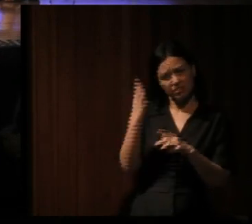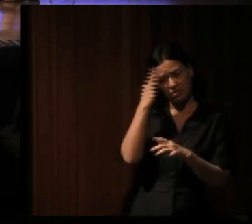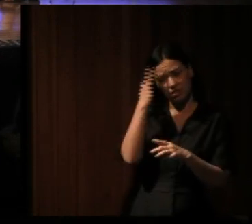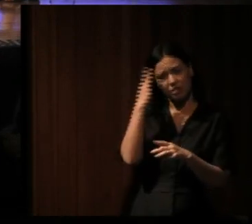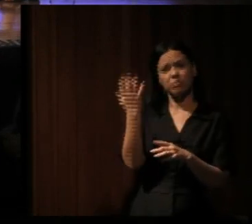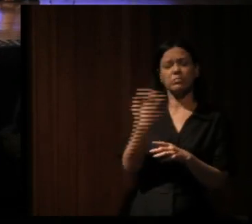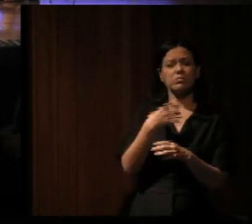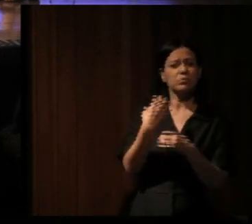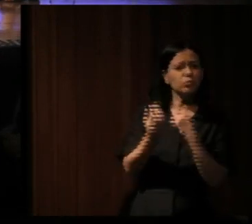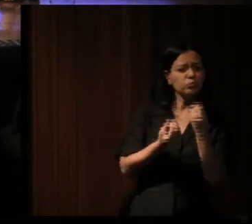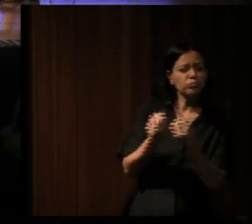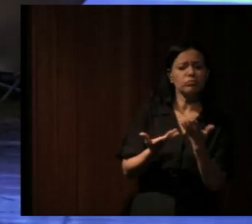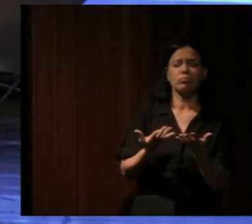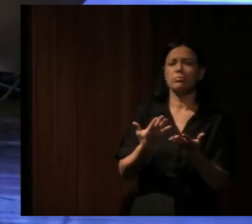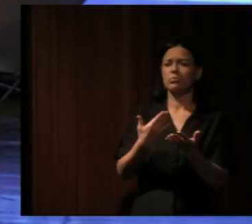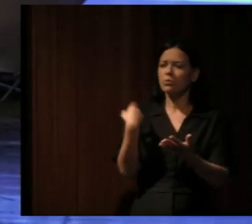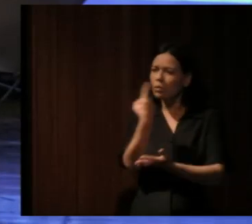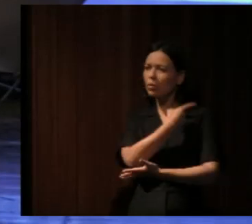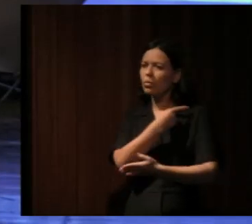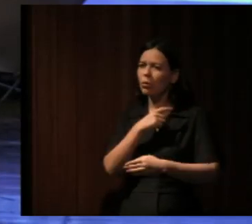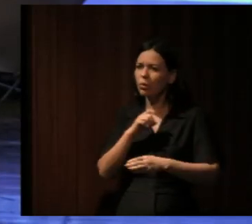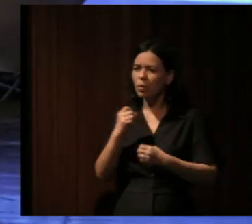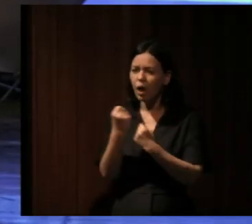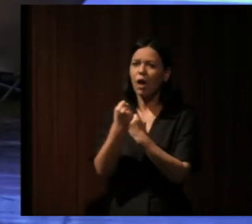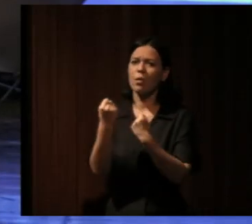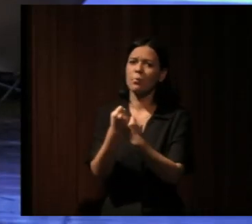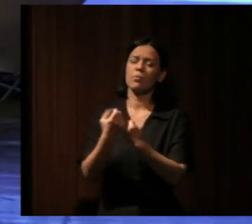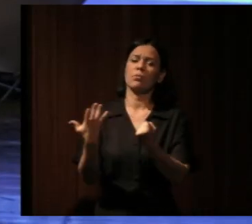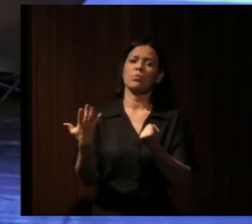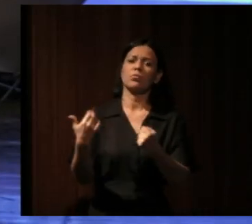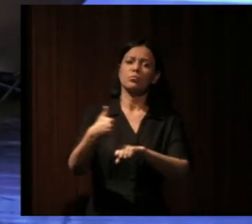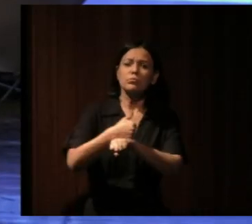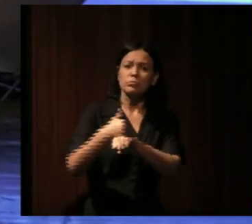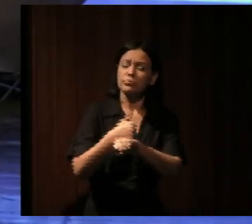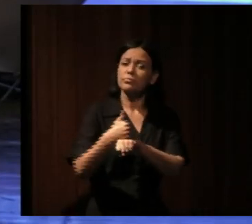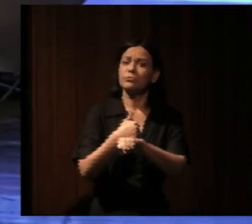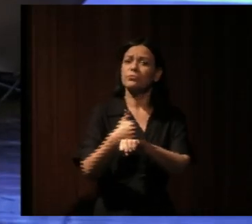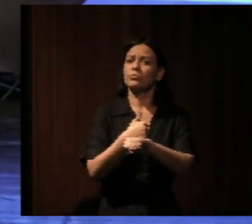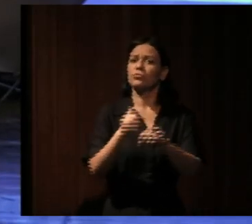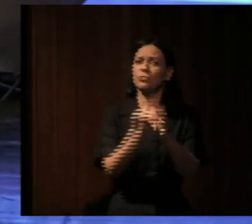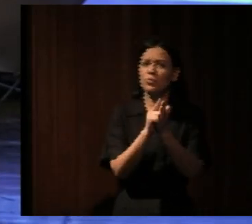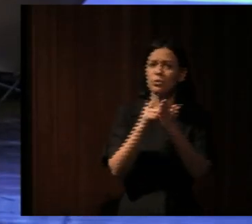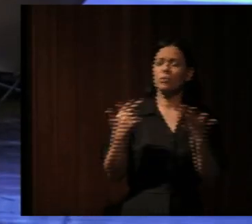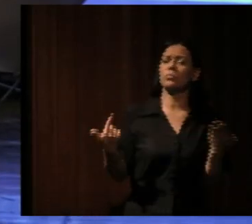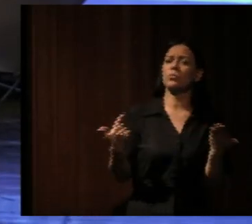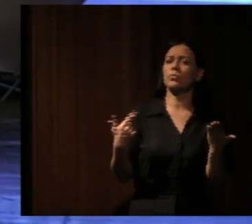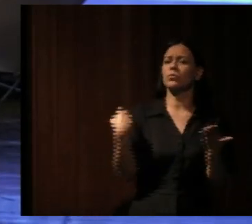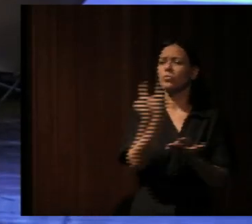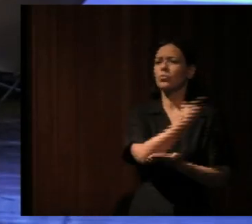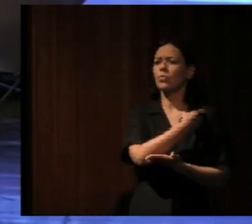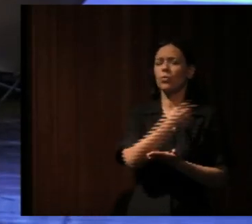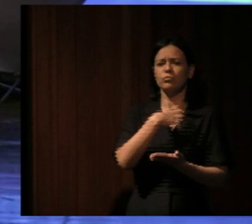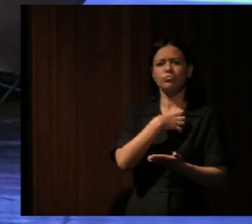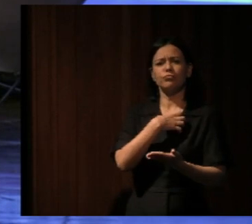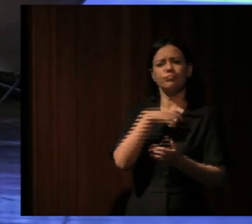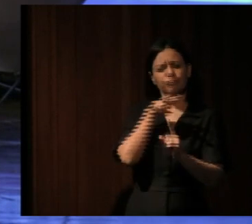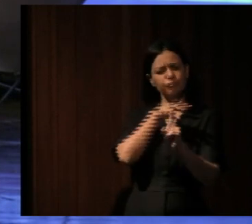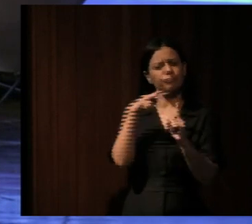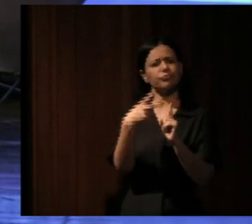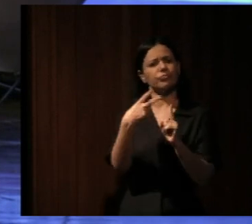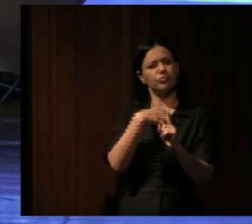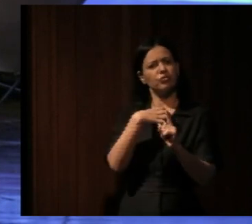dizer o que que a gente pode fazer como como como jornalista como repórter para a contribuir para ampliar esse olhar na